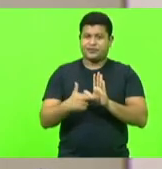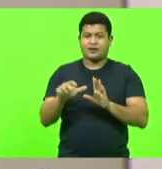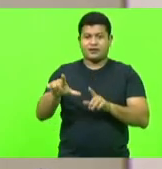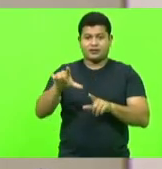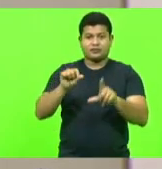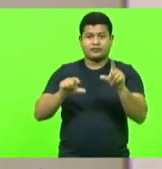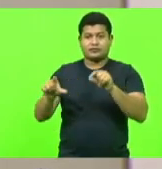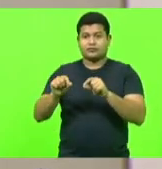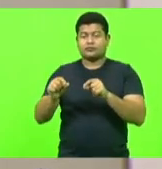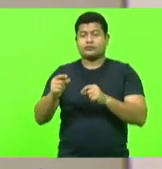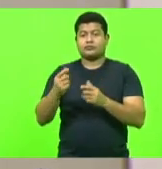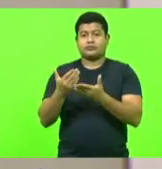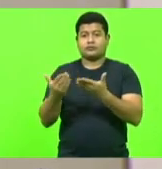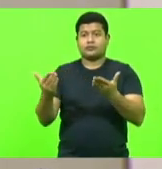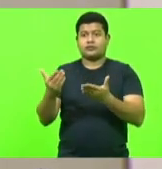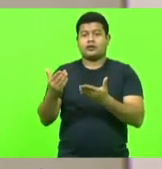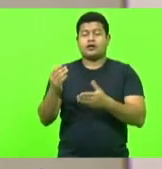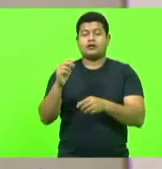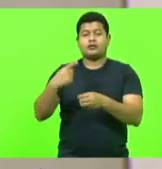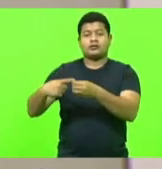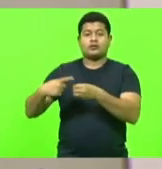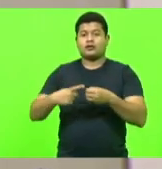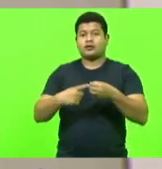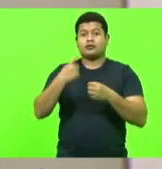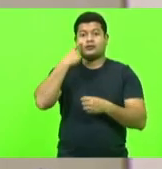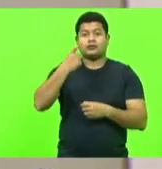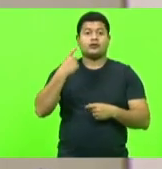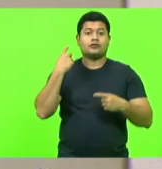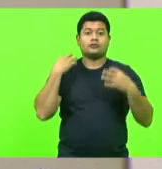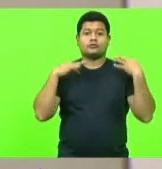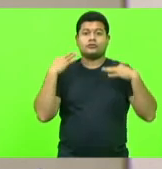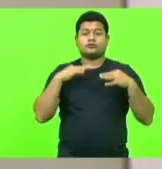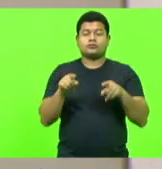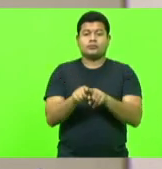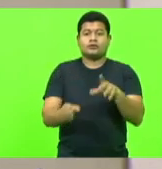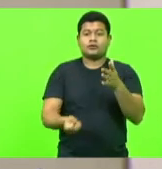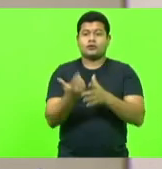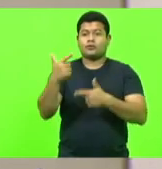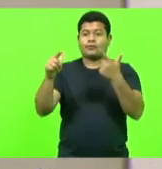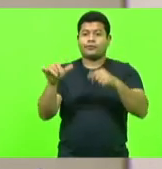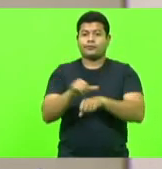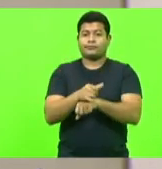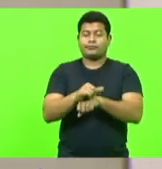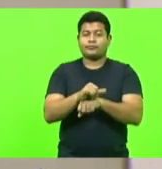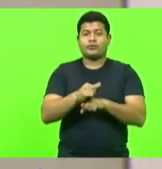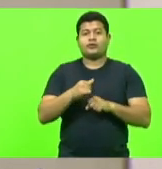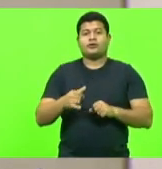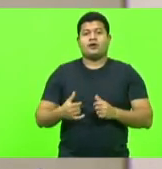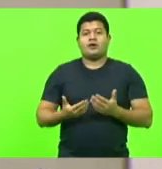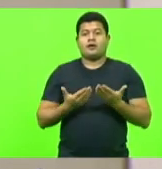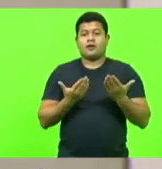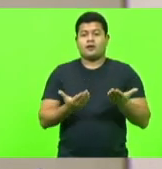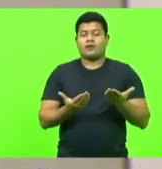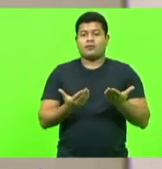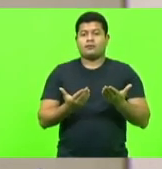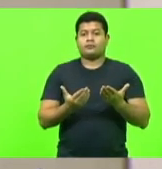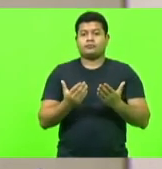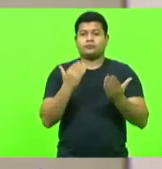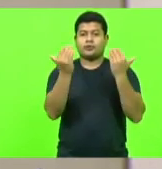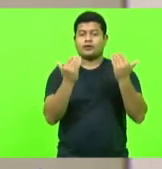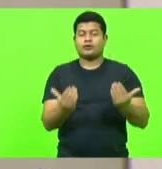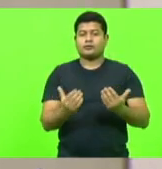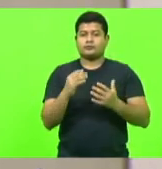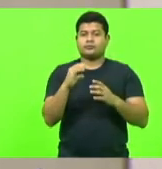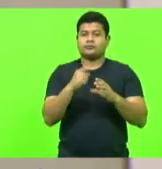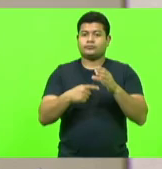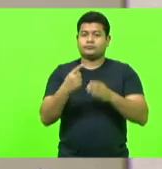de interesse turístico e adota outras providências. Com pareceres favoráveis das comissões de Constituição e Justiça, Comissão de Trabalho,